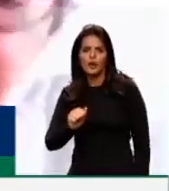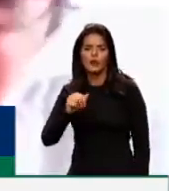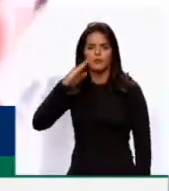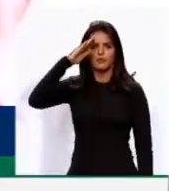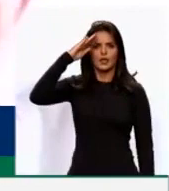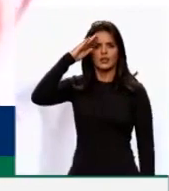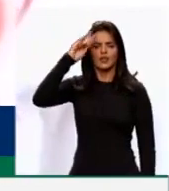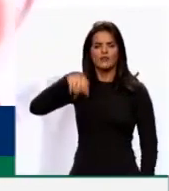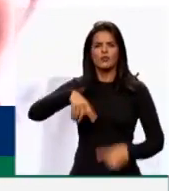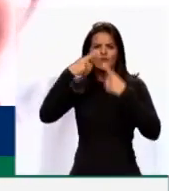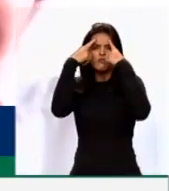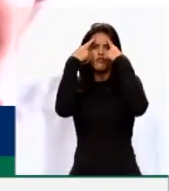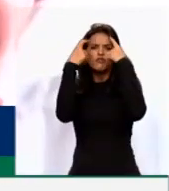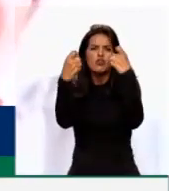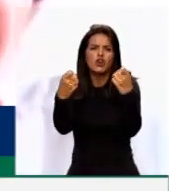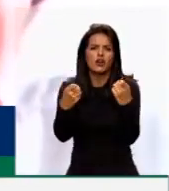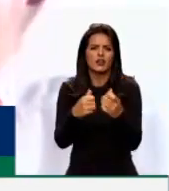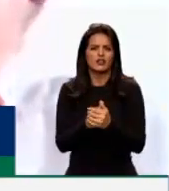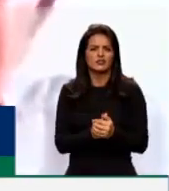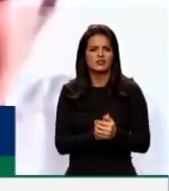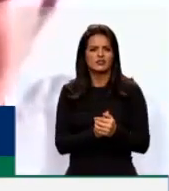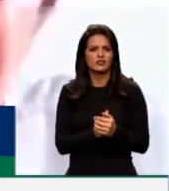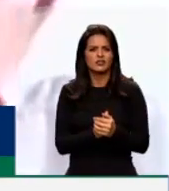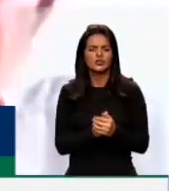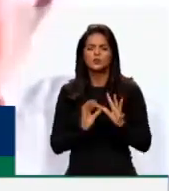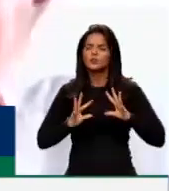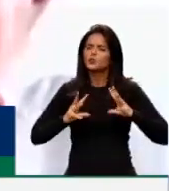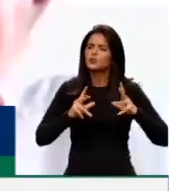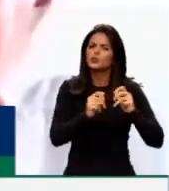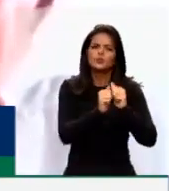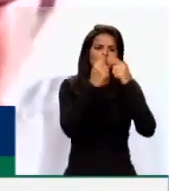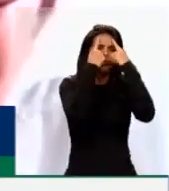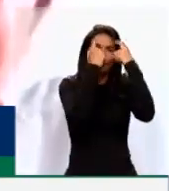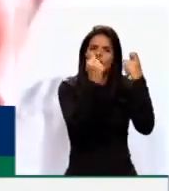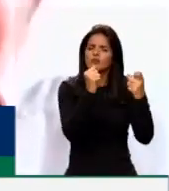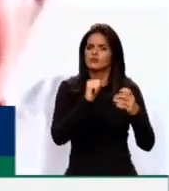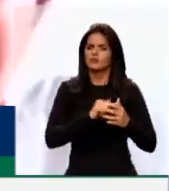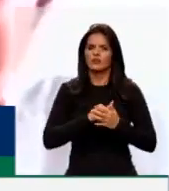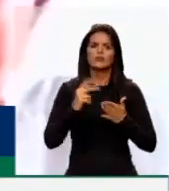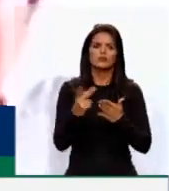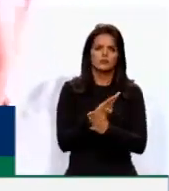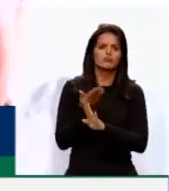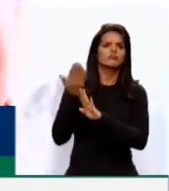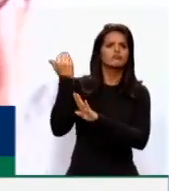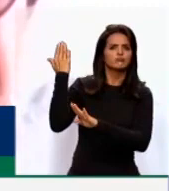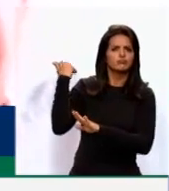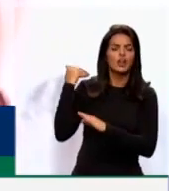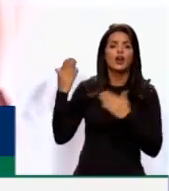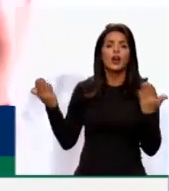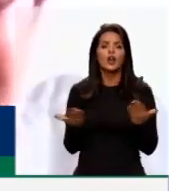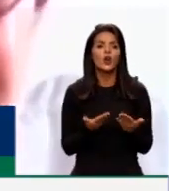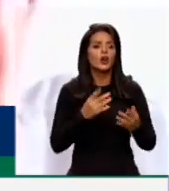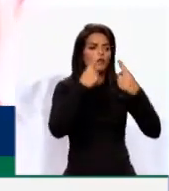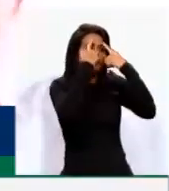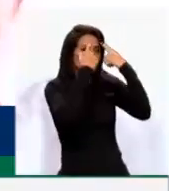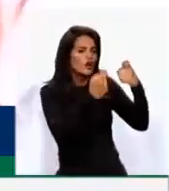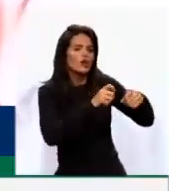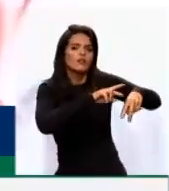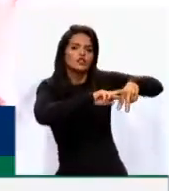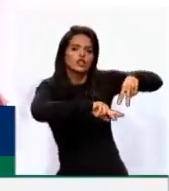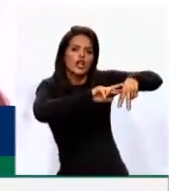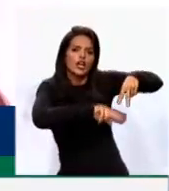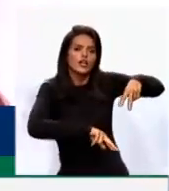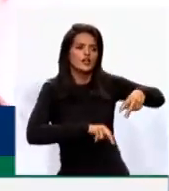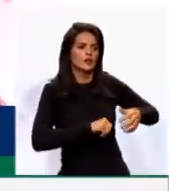ela carregou uma violência de gênero. Todas as violências. E agora nós estamos vendo uma violência de gênero sexista, racista